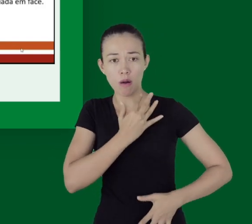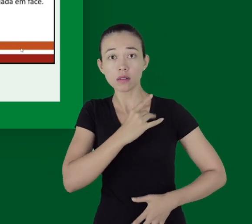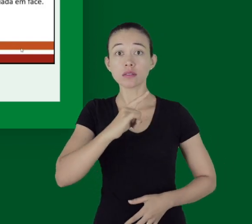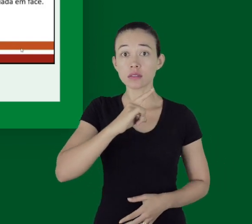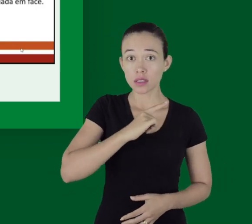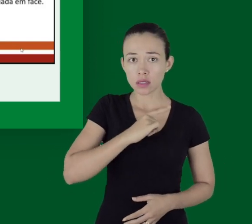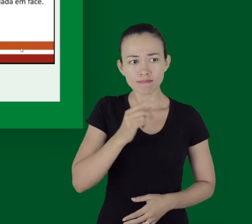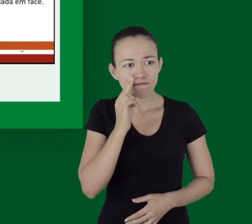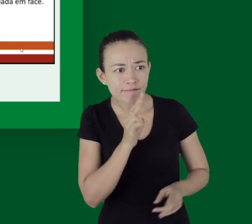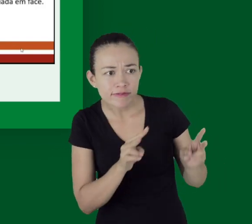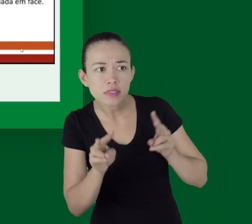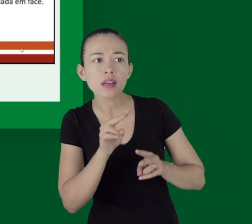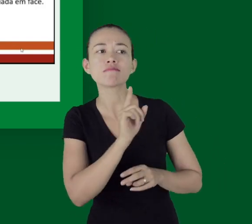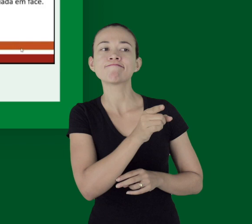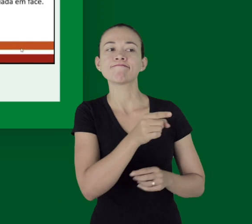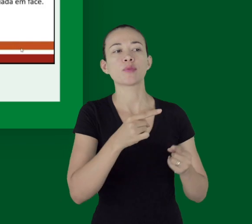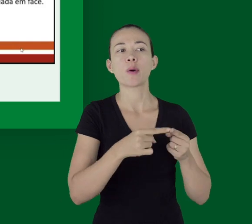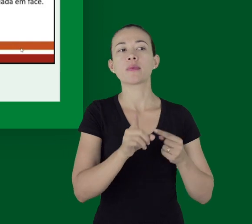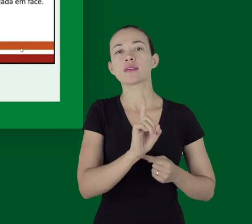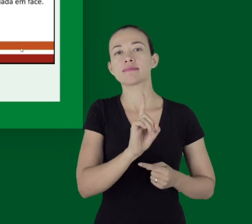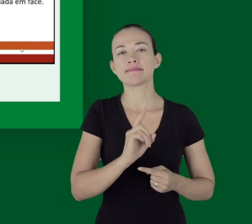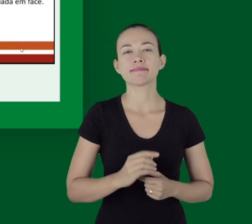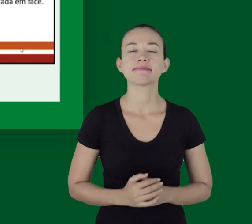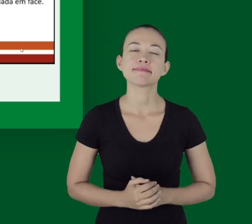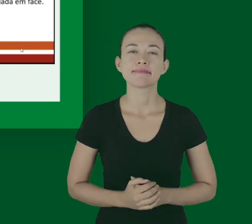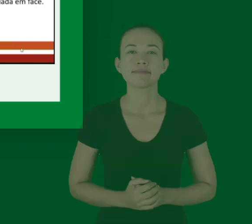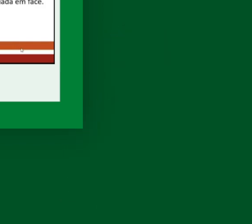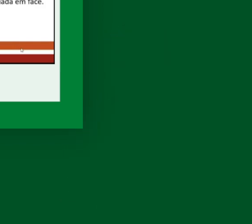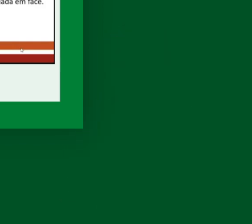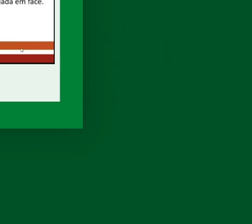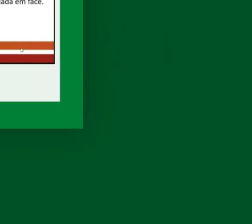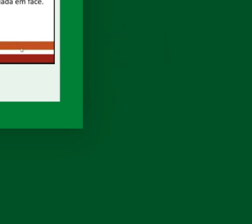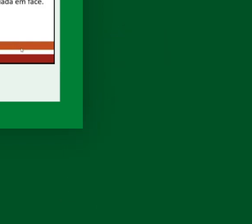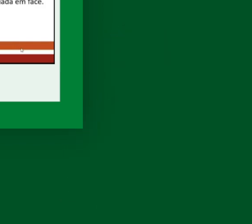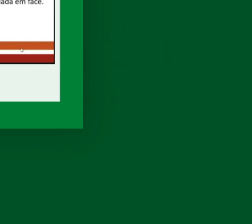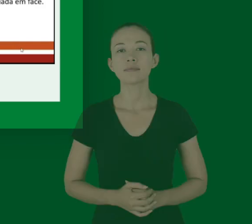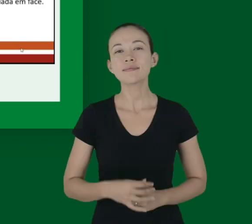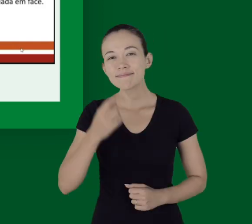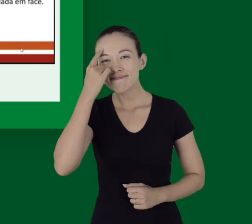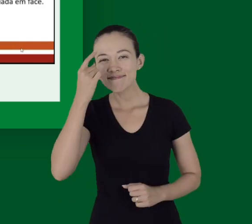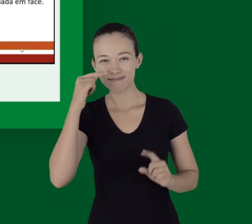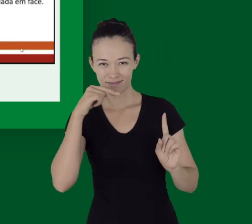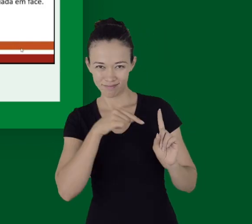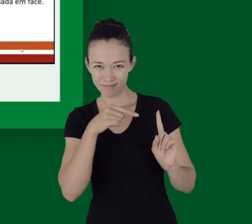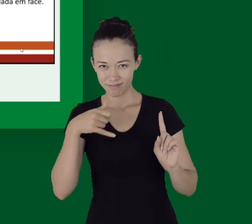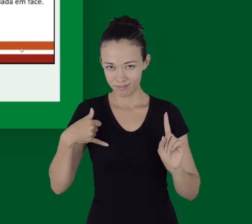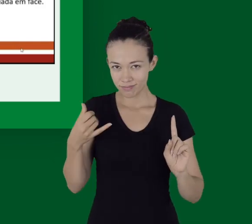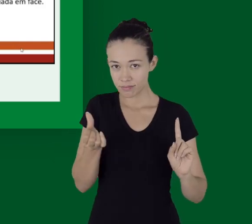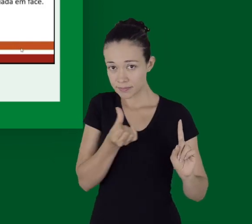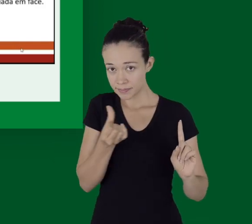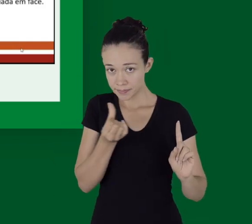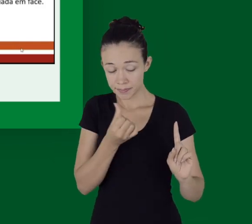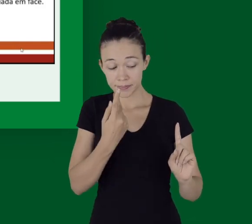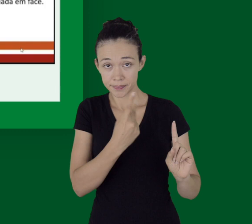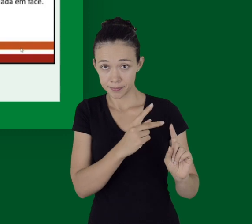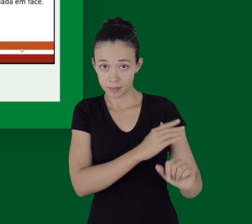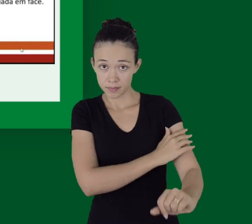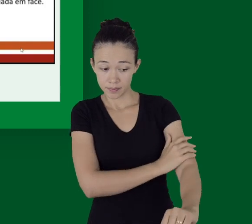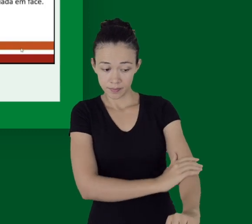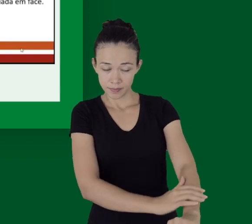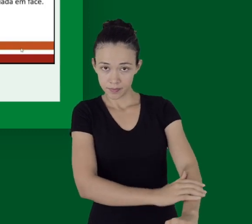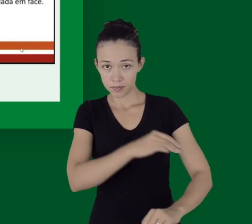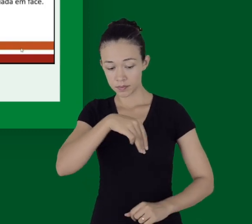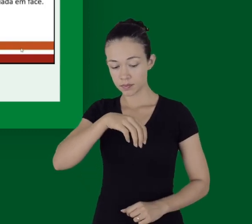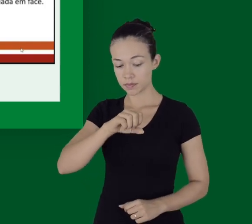pulmonar, para descartar, ajudar a descartar, né. No caso do paciente, a pressão no membro superior